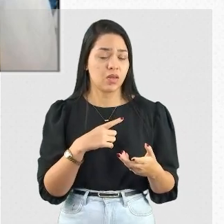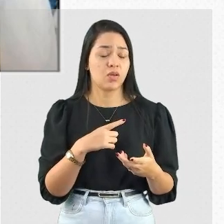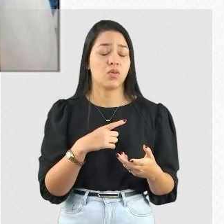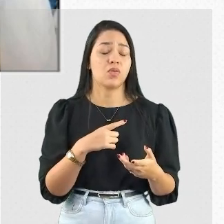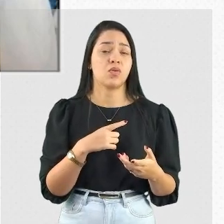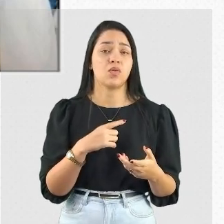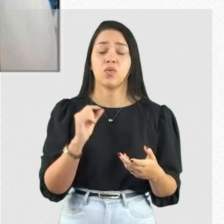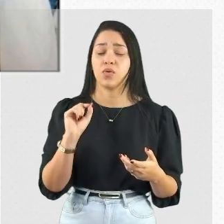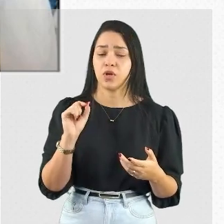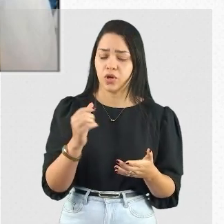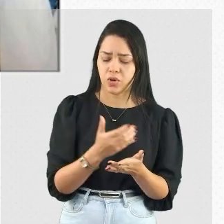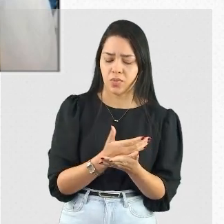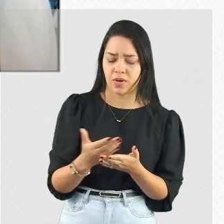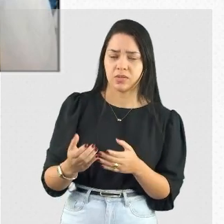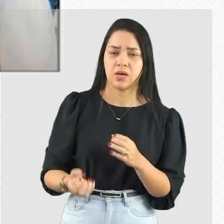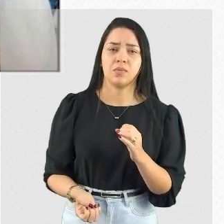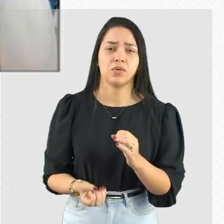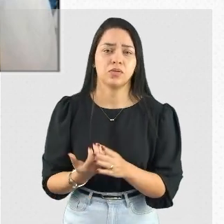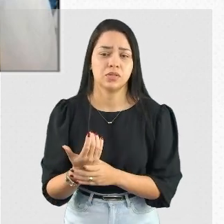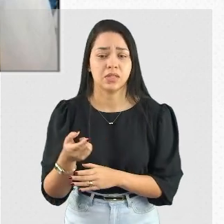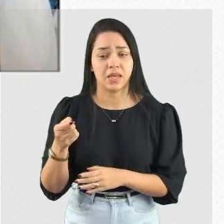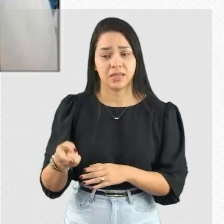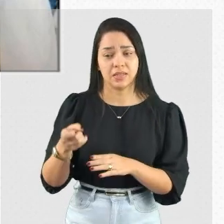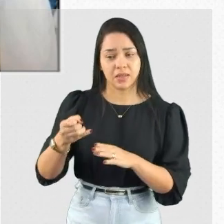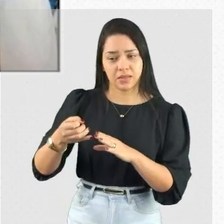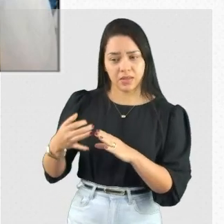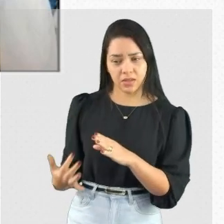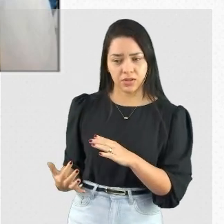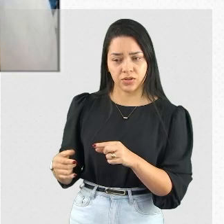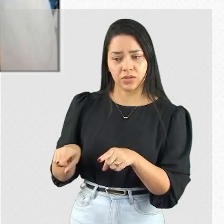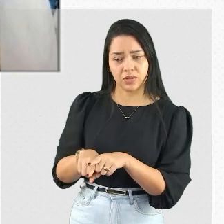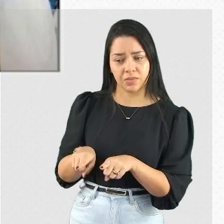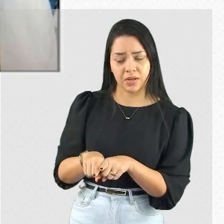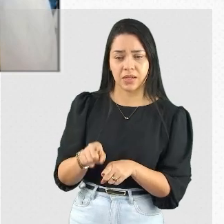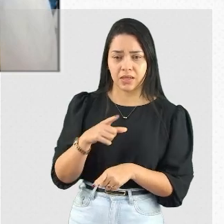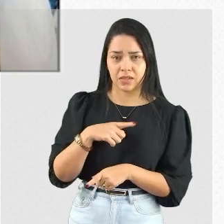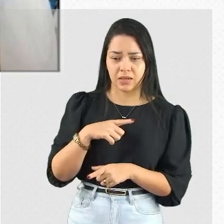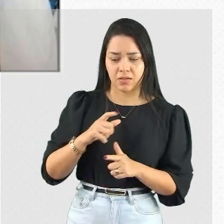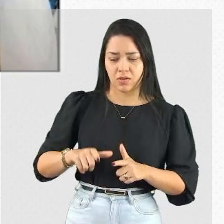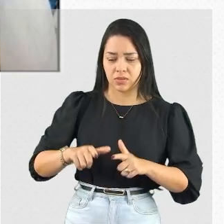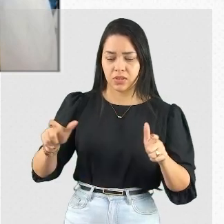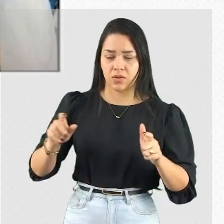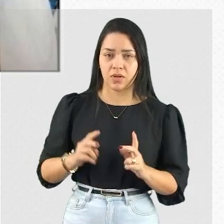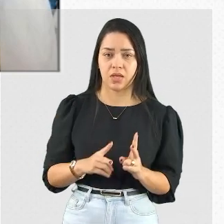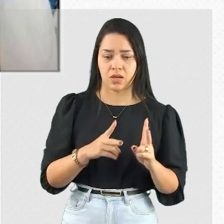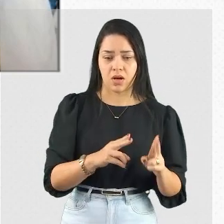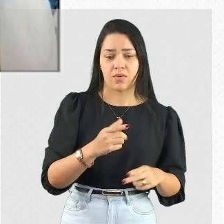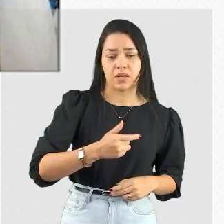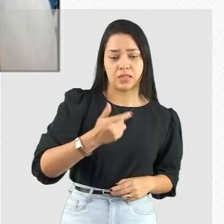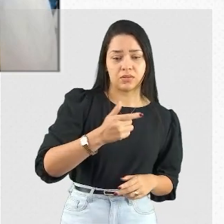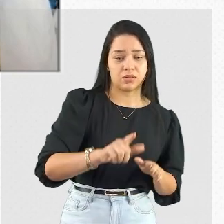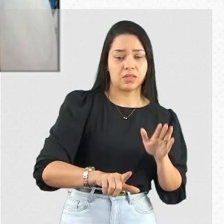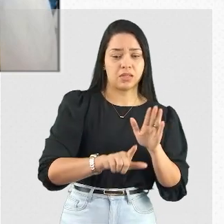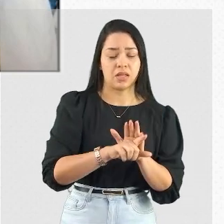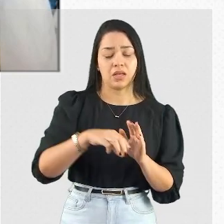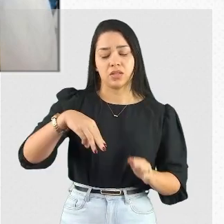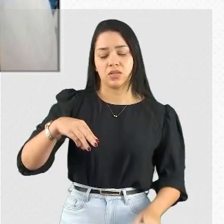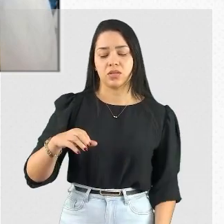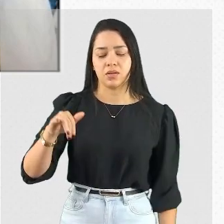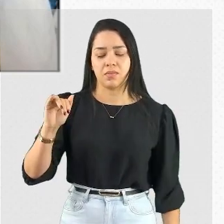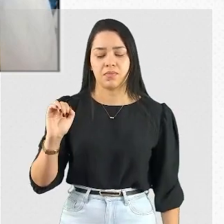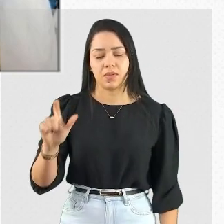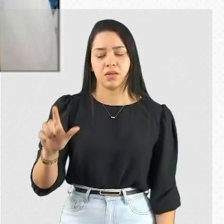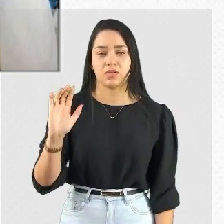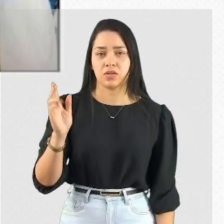ativação, eles começam a produzir a sua característica. E ela tem uma proporção igual à segunda lei de Mendel que a gente falou